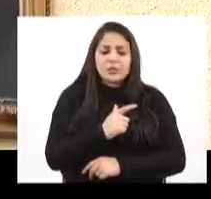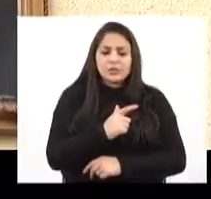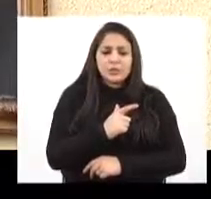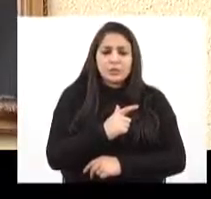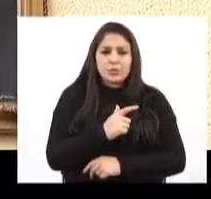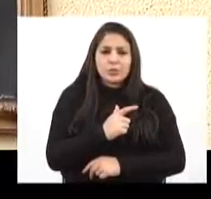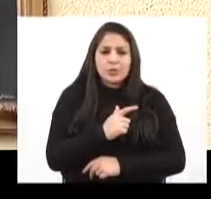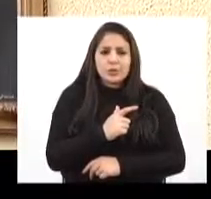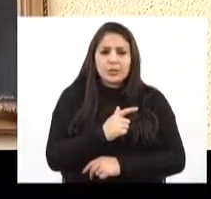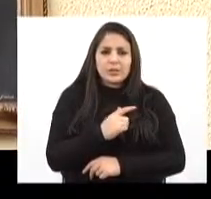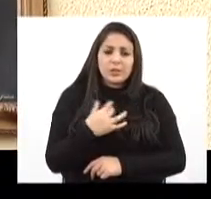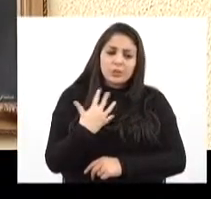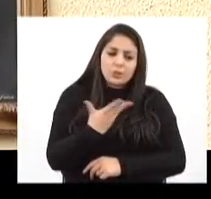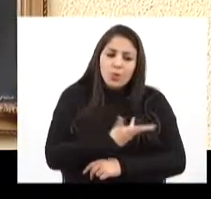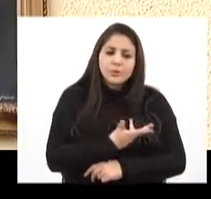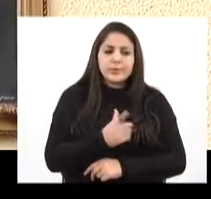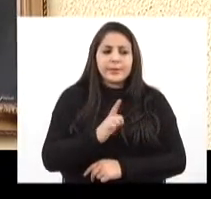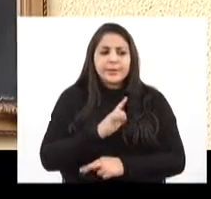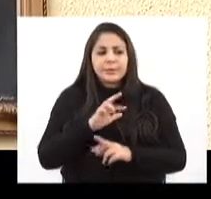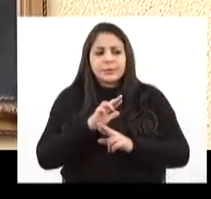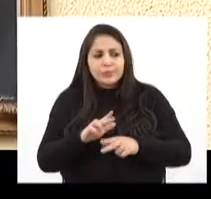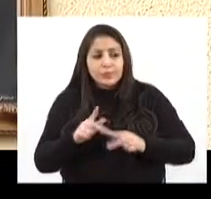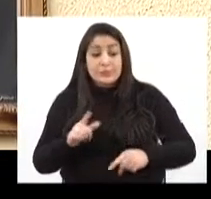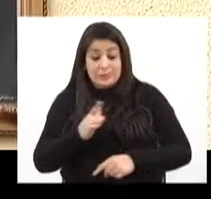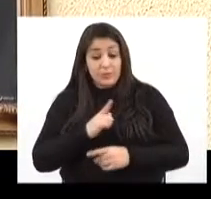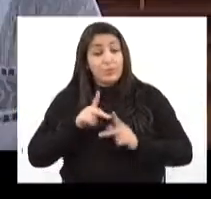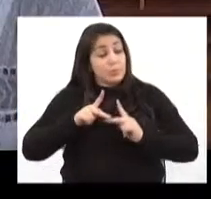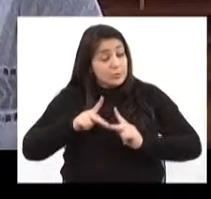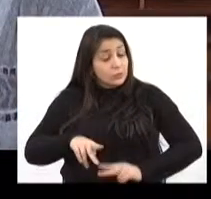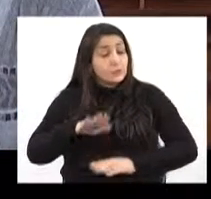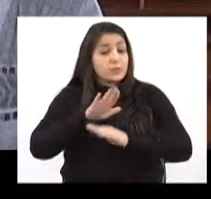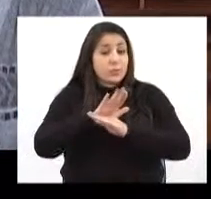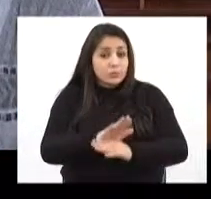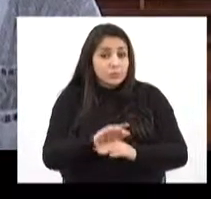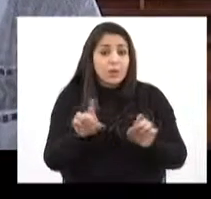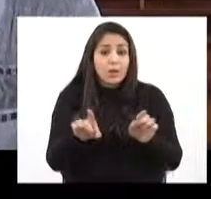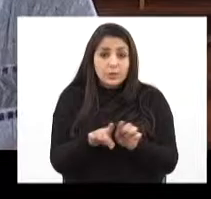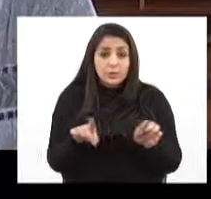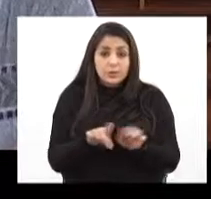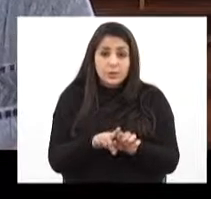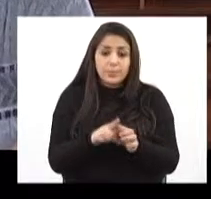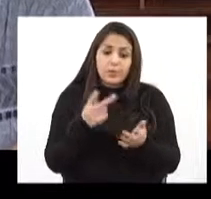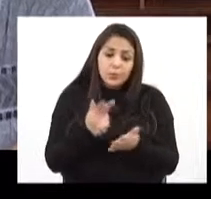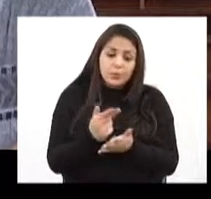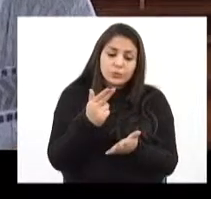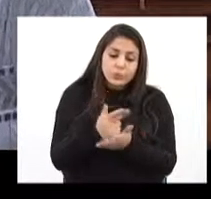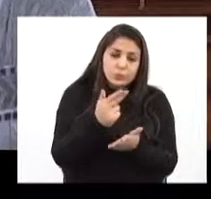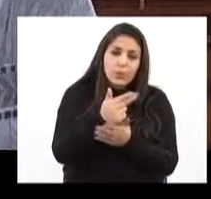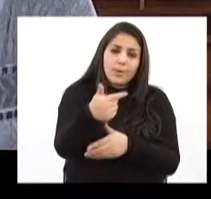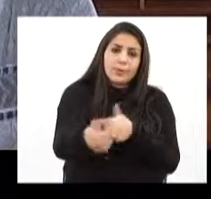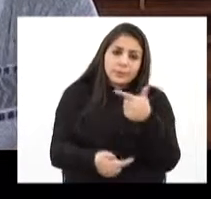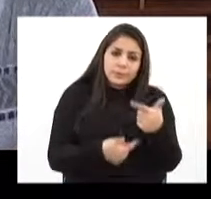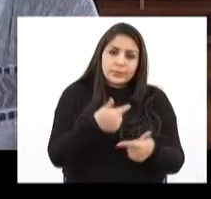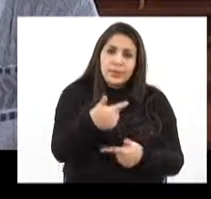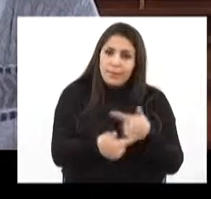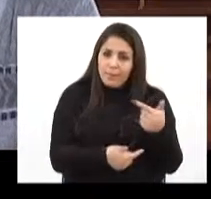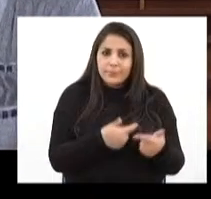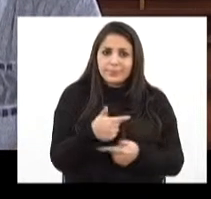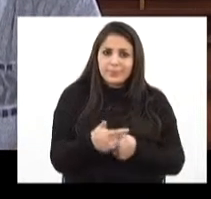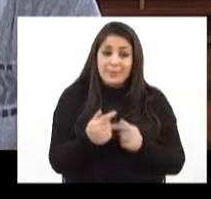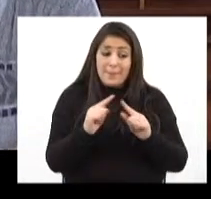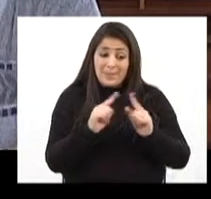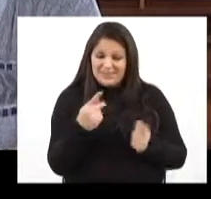estaríamos nessa altura. Claro que tiveram mais pessoas que com o tempo deram prosseguimento ao trabalho, mas